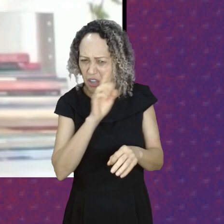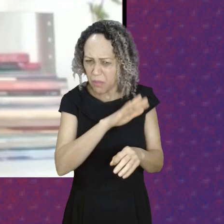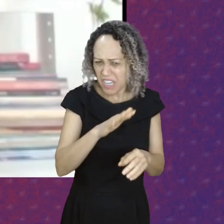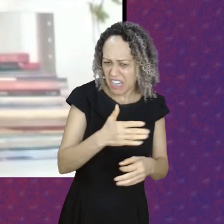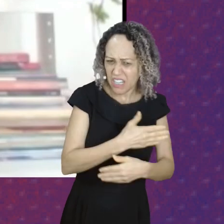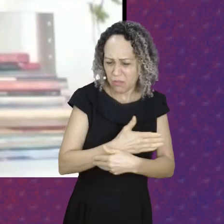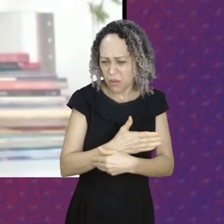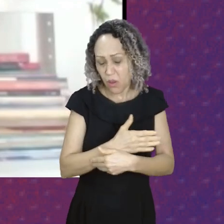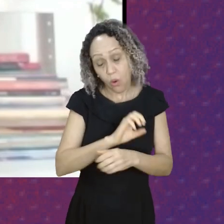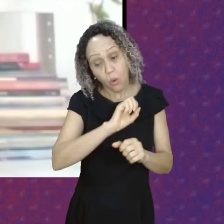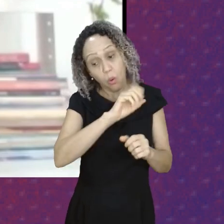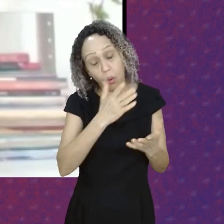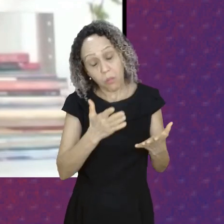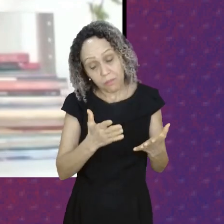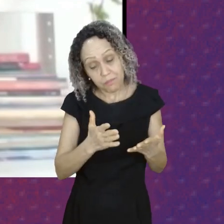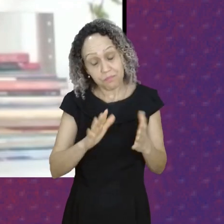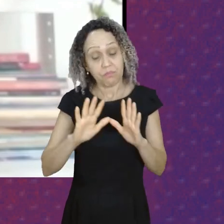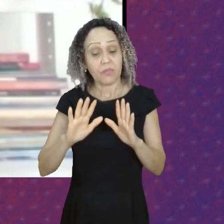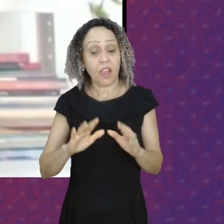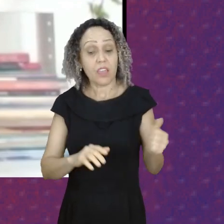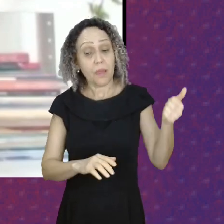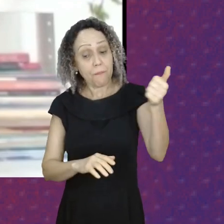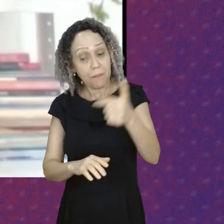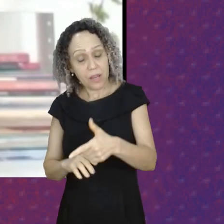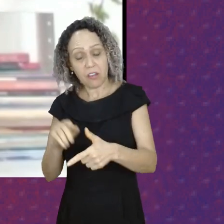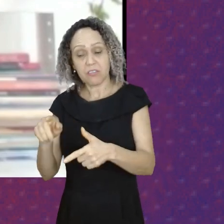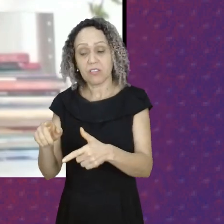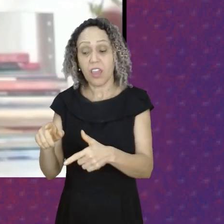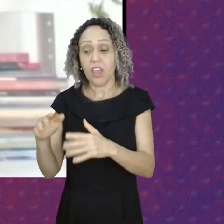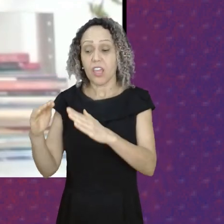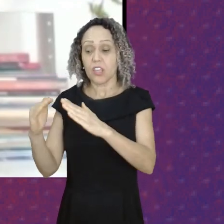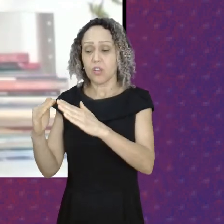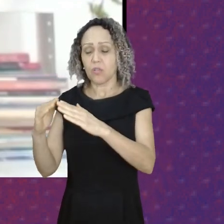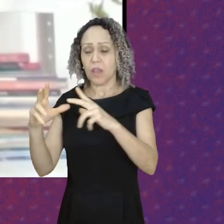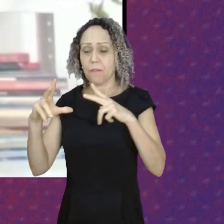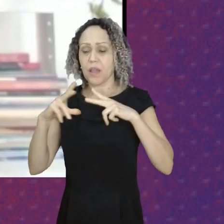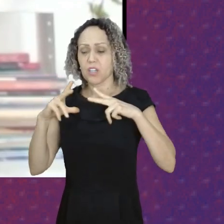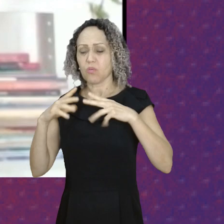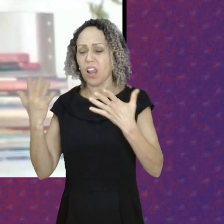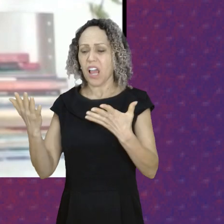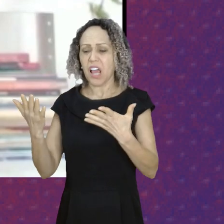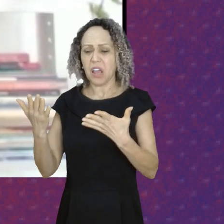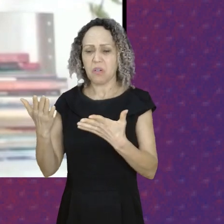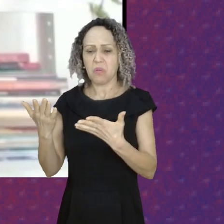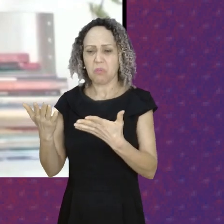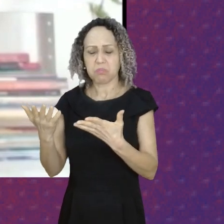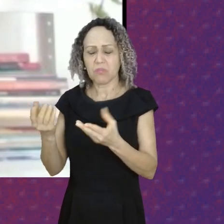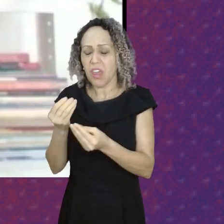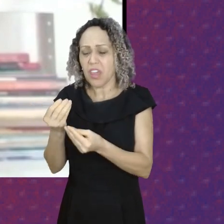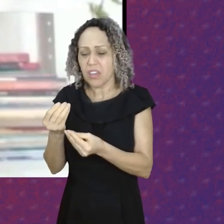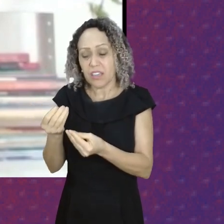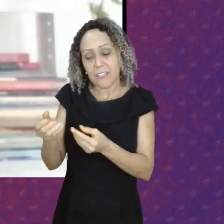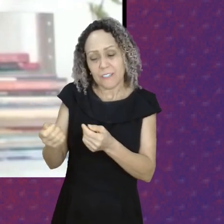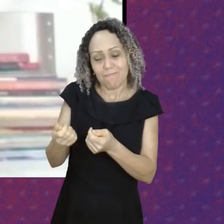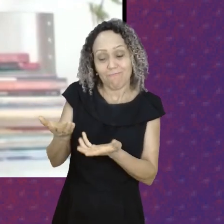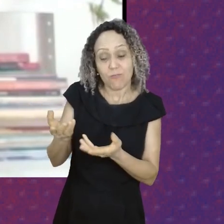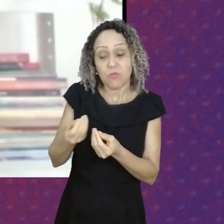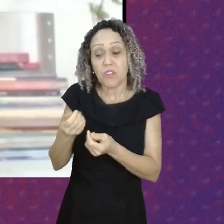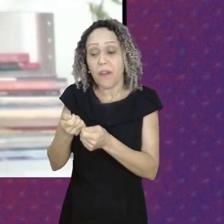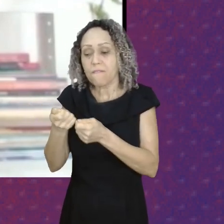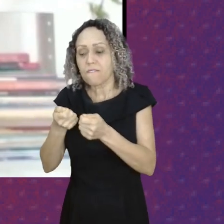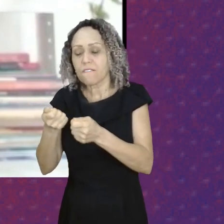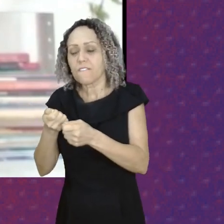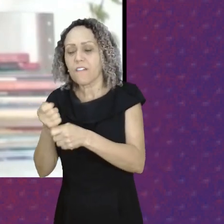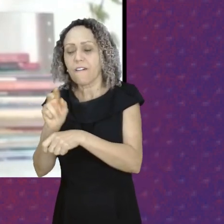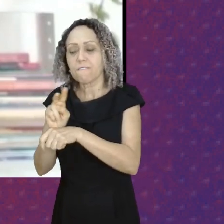espaço coletivo, público, de atendimento, ele permite uma visibilidade, um controle social do que